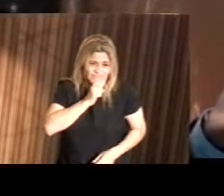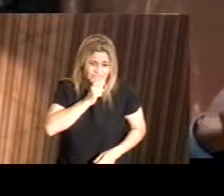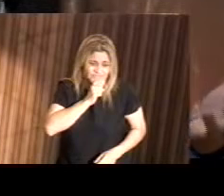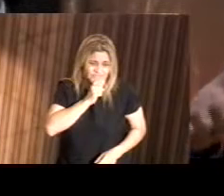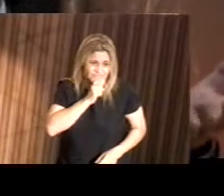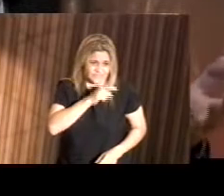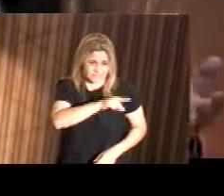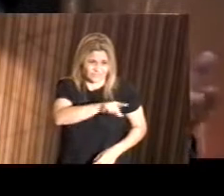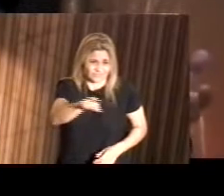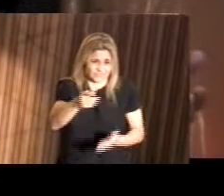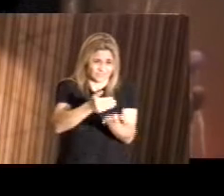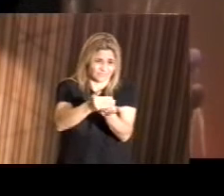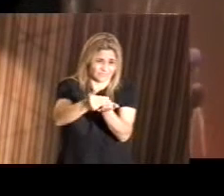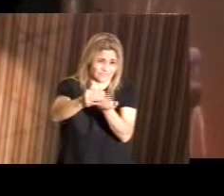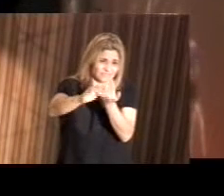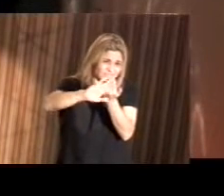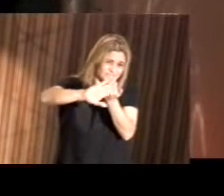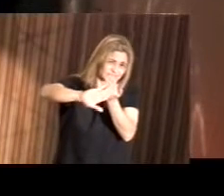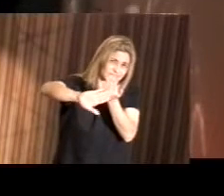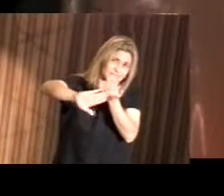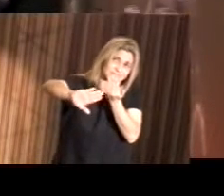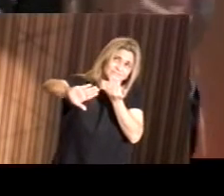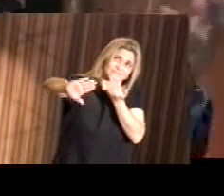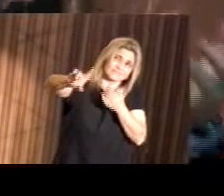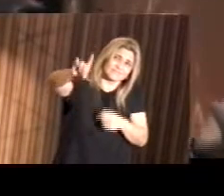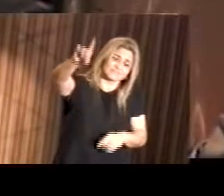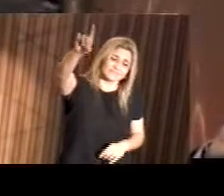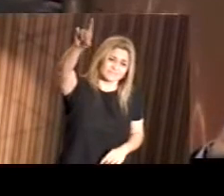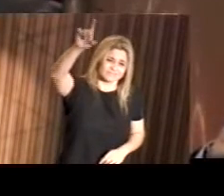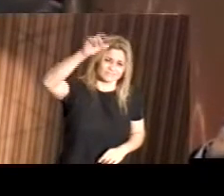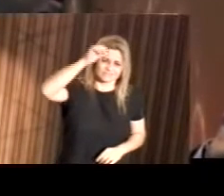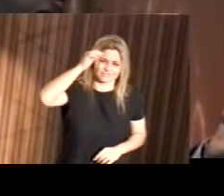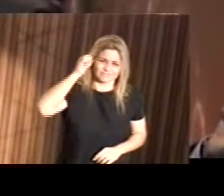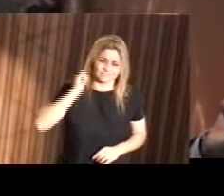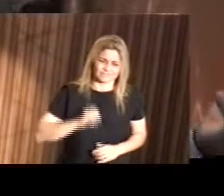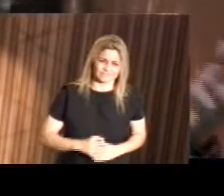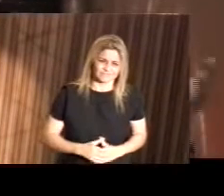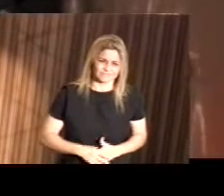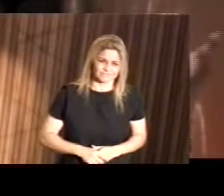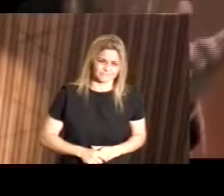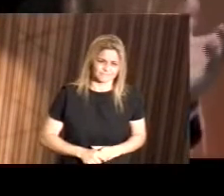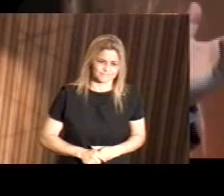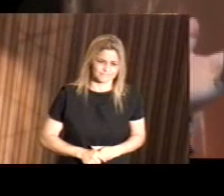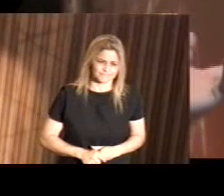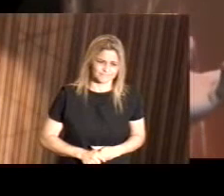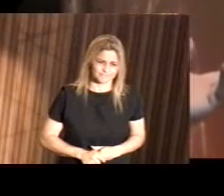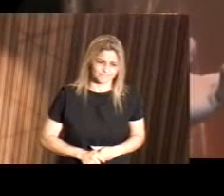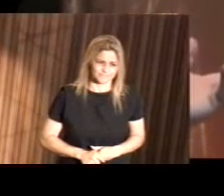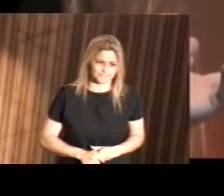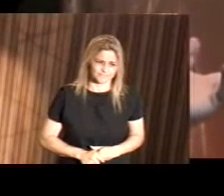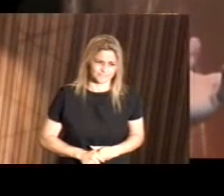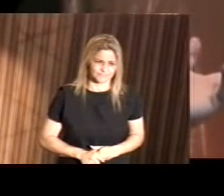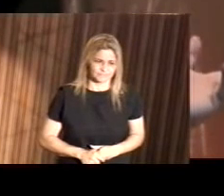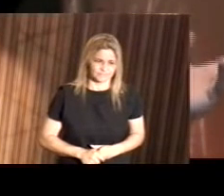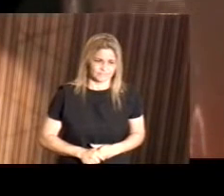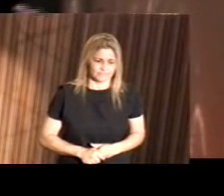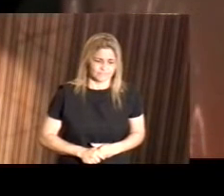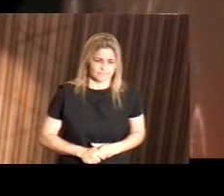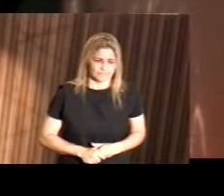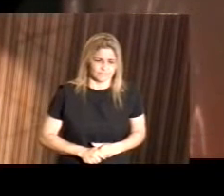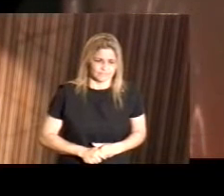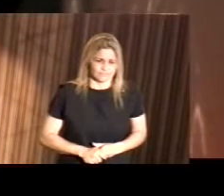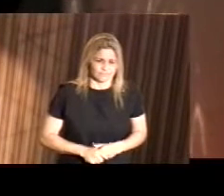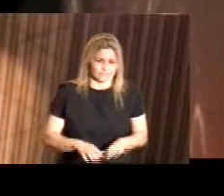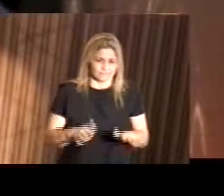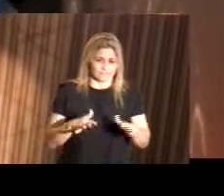e você está se tornando tão secular como qualquer pessoa da sociedade, onde ninguém